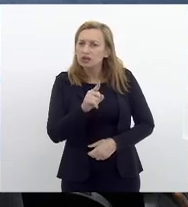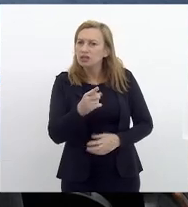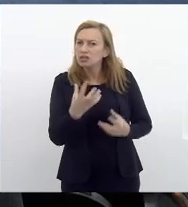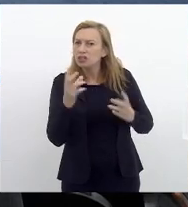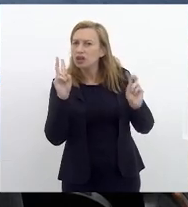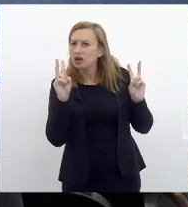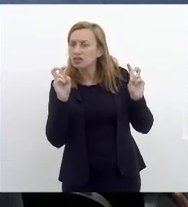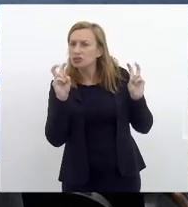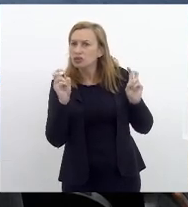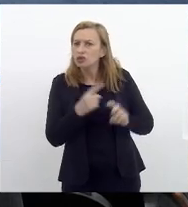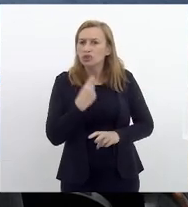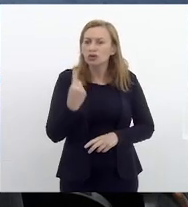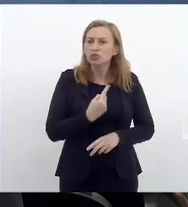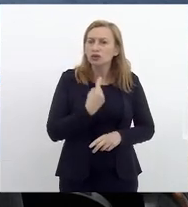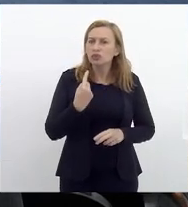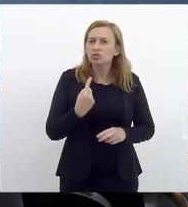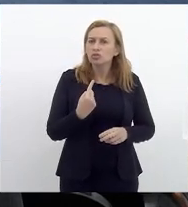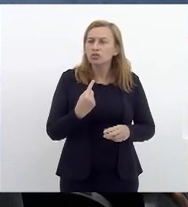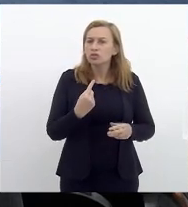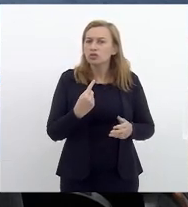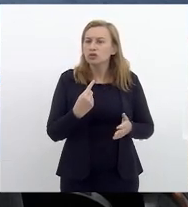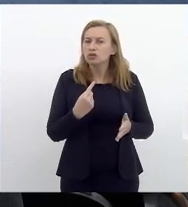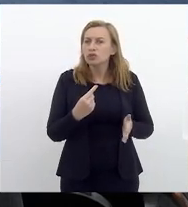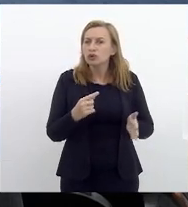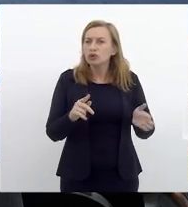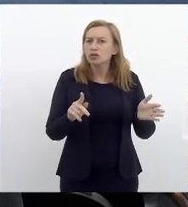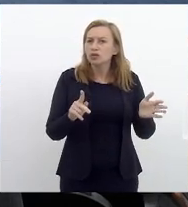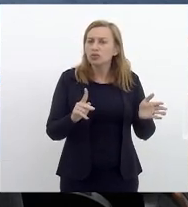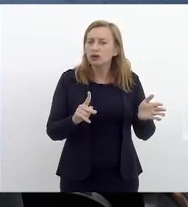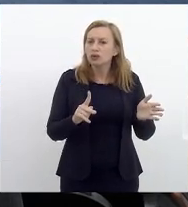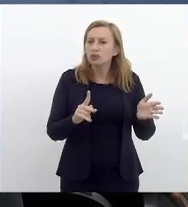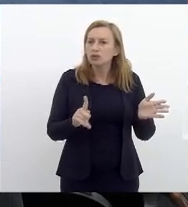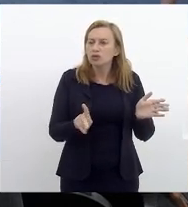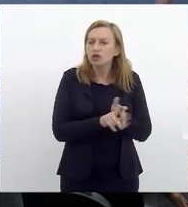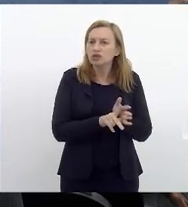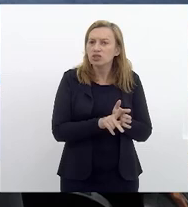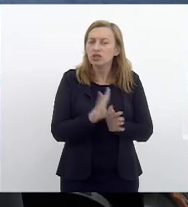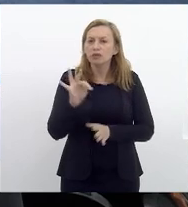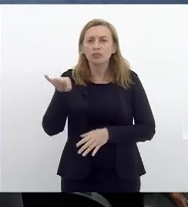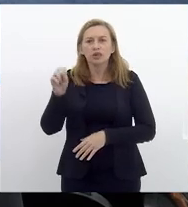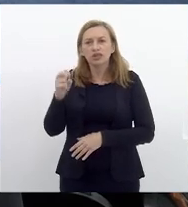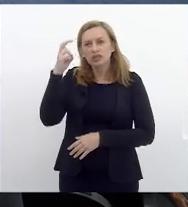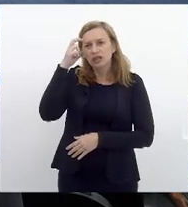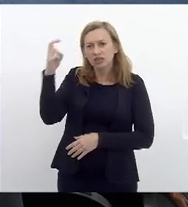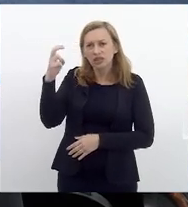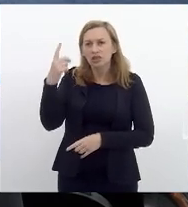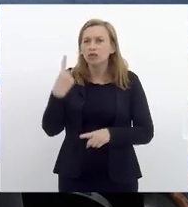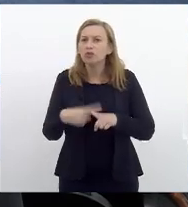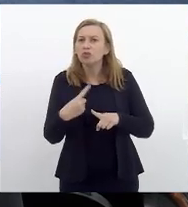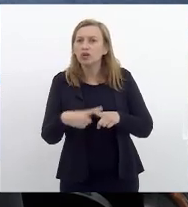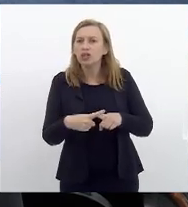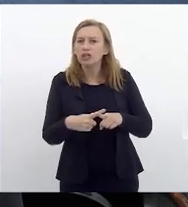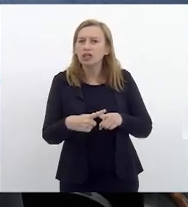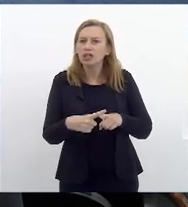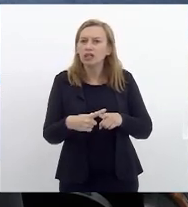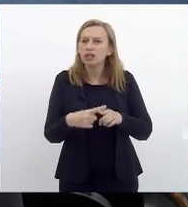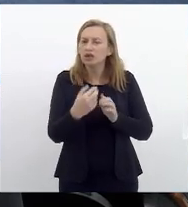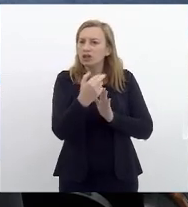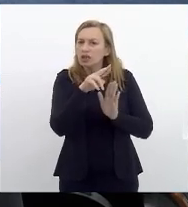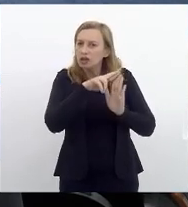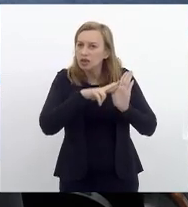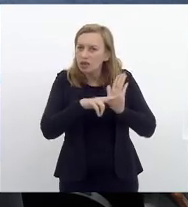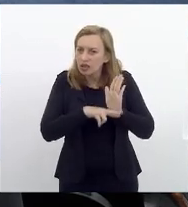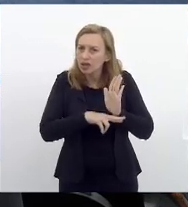o nosso projeto se chama Blitz Inteligente porque determina critérios para melhorar